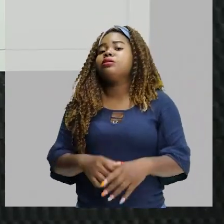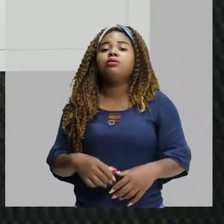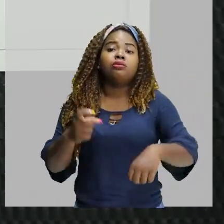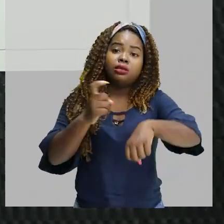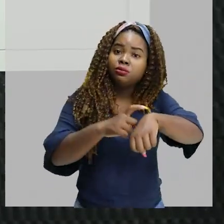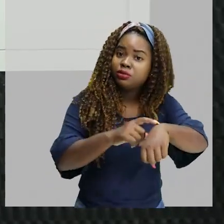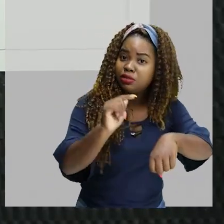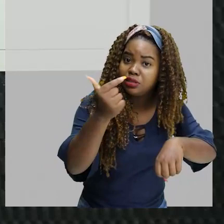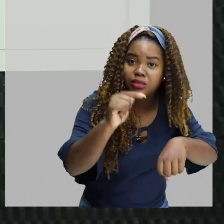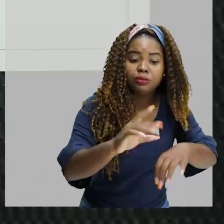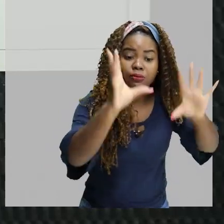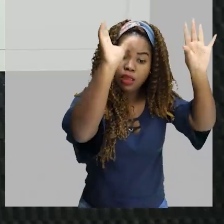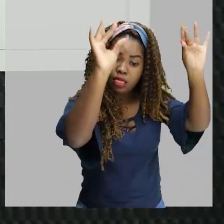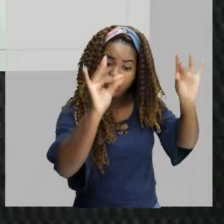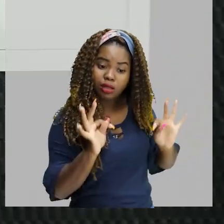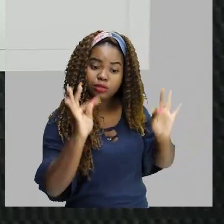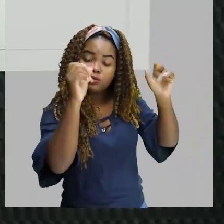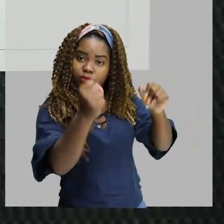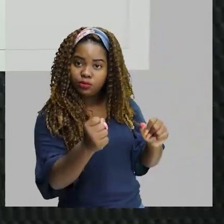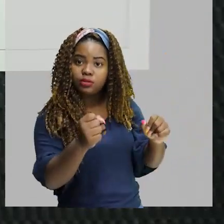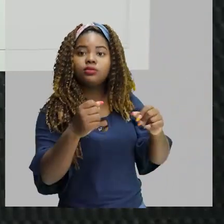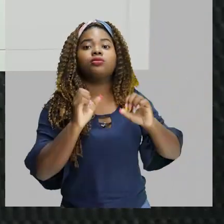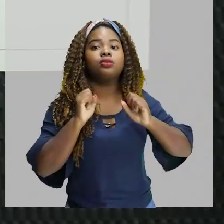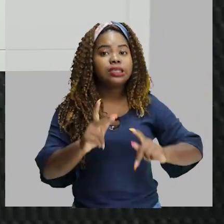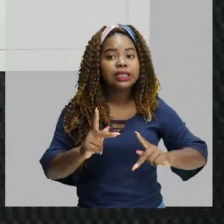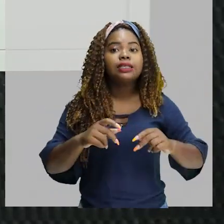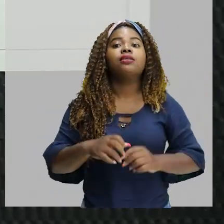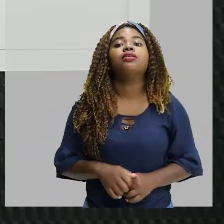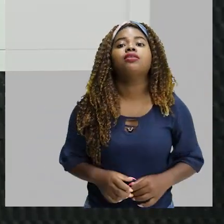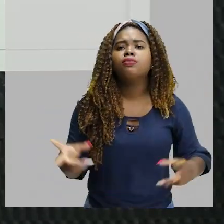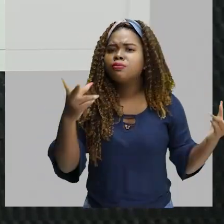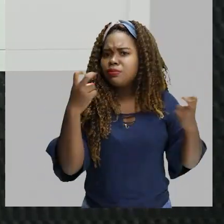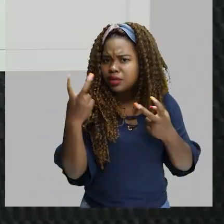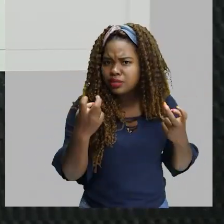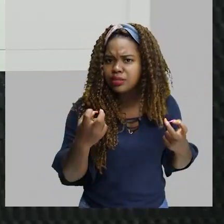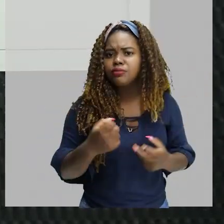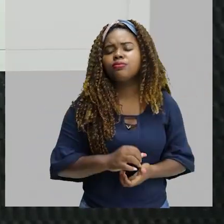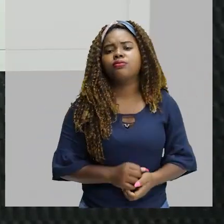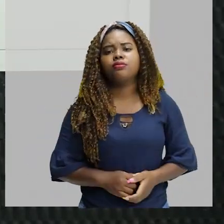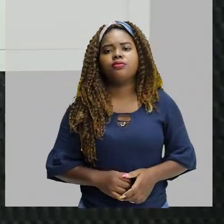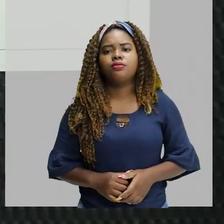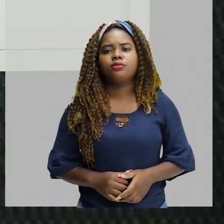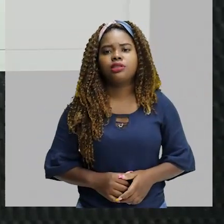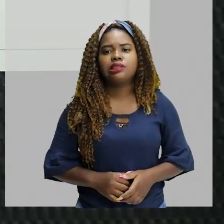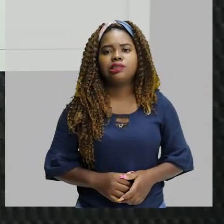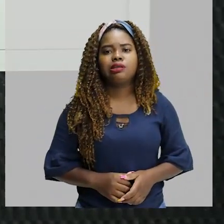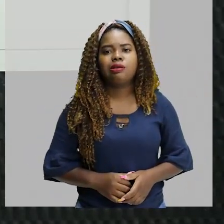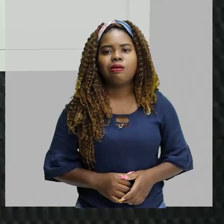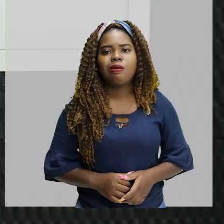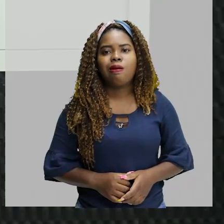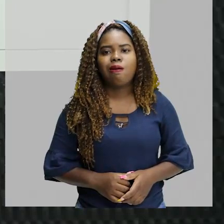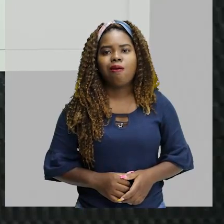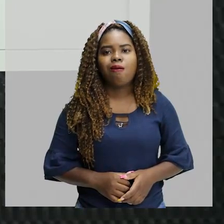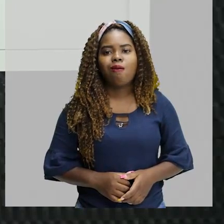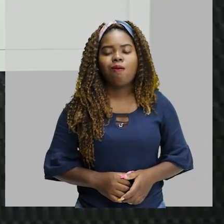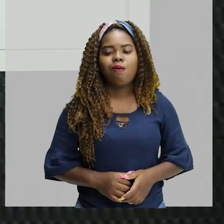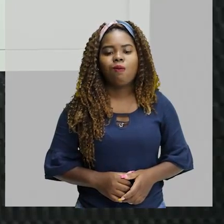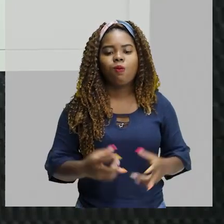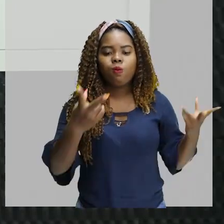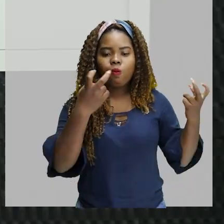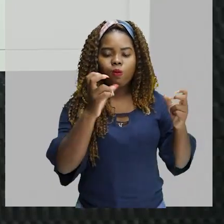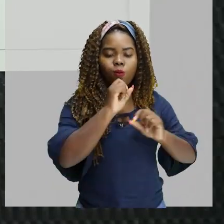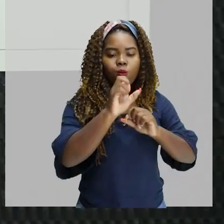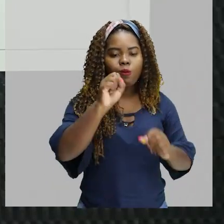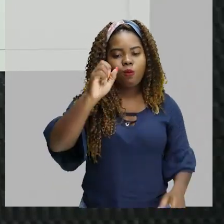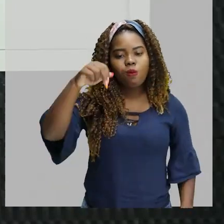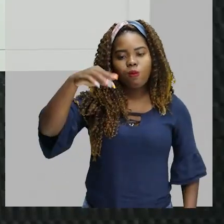tempos aqui para tratar de todos eles. Então, veja só, quando você chega aqui Santo Agostinho, a Idade Média, São